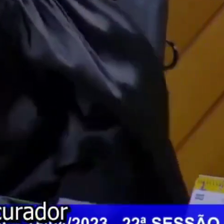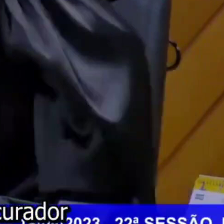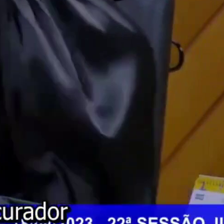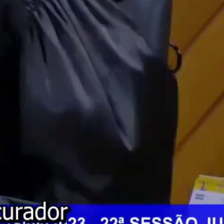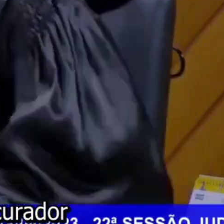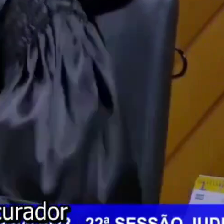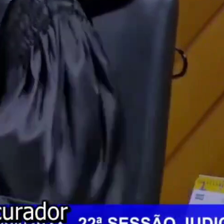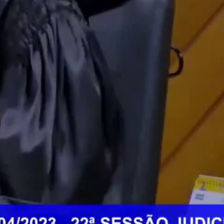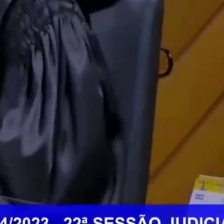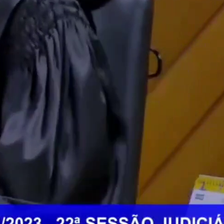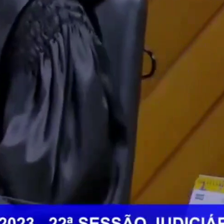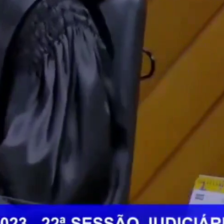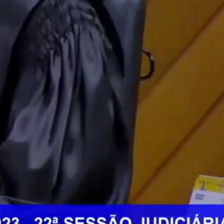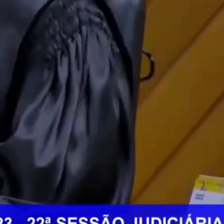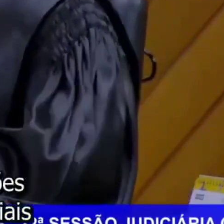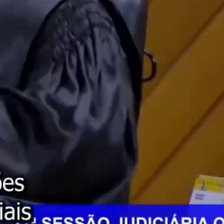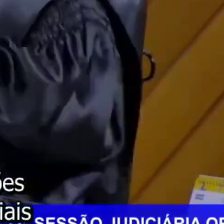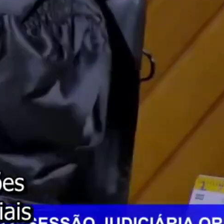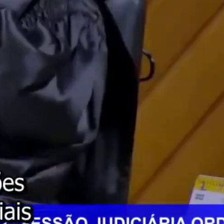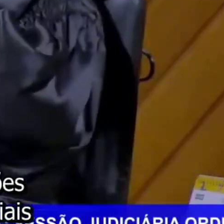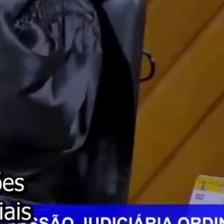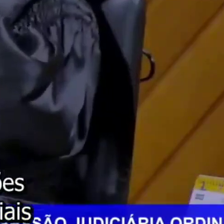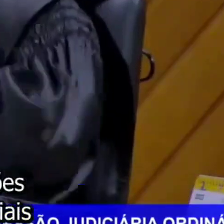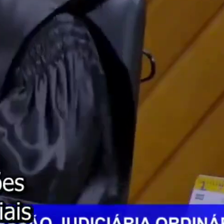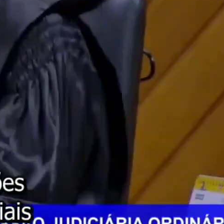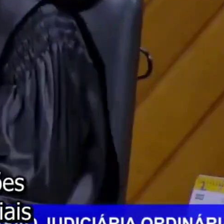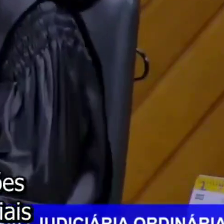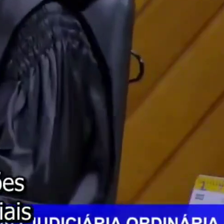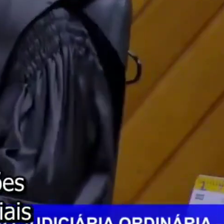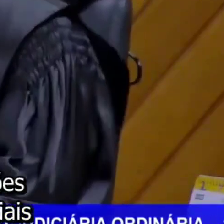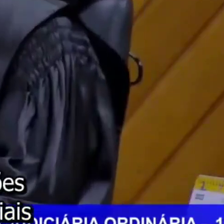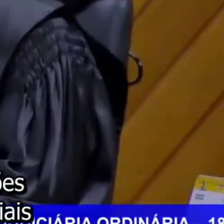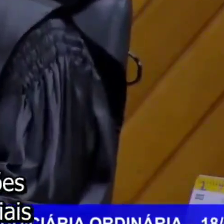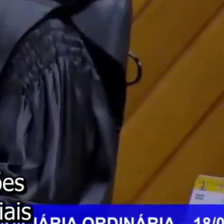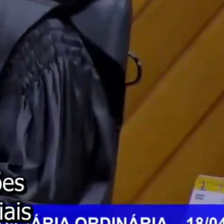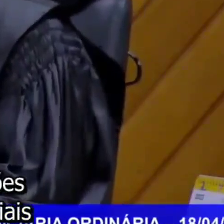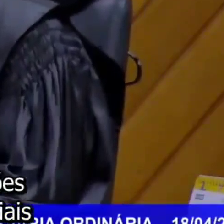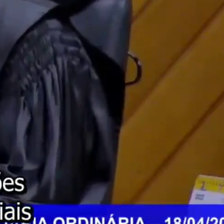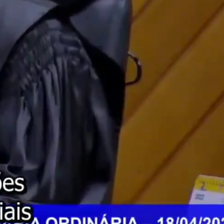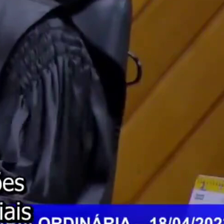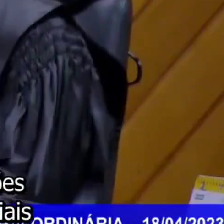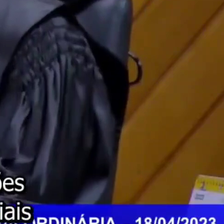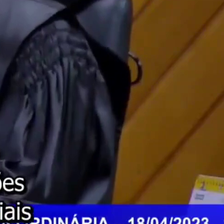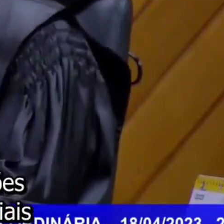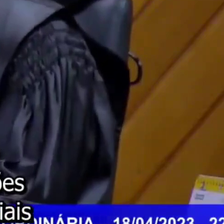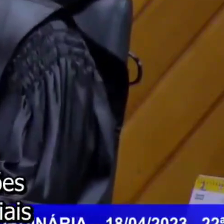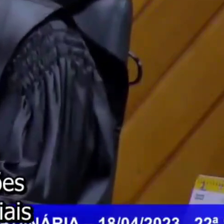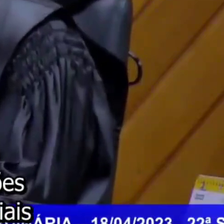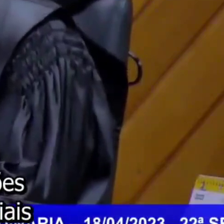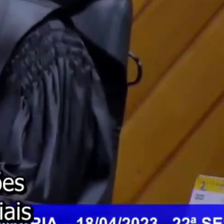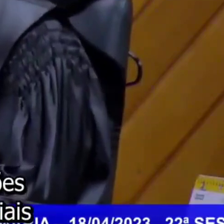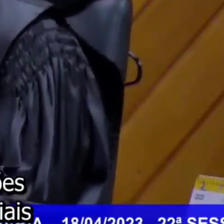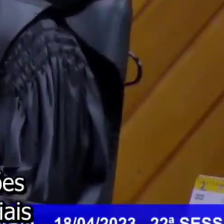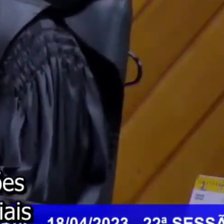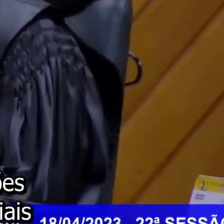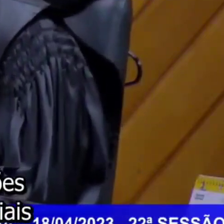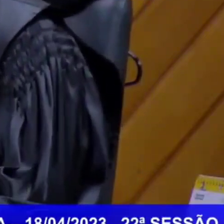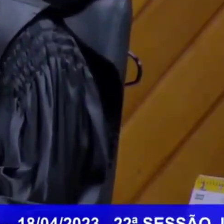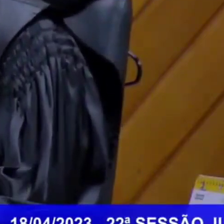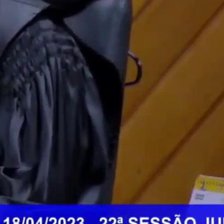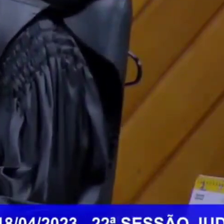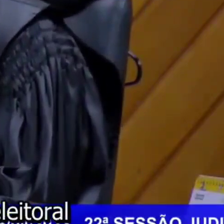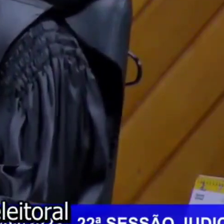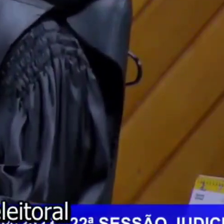pares, senhor procurador e demais presentes nessa sala de sessões e que nos acompanham pelas redes